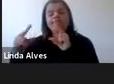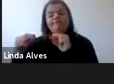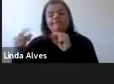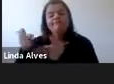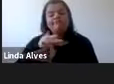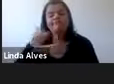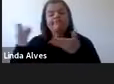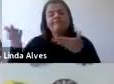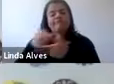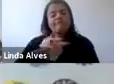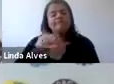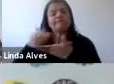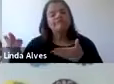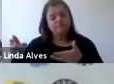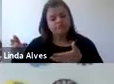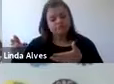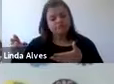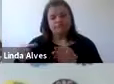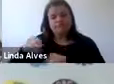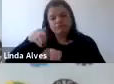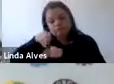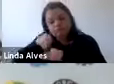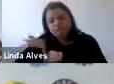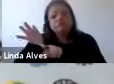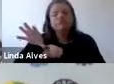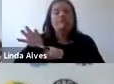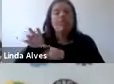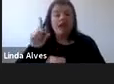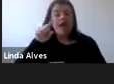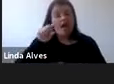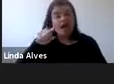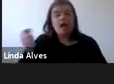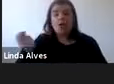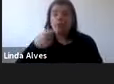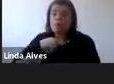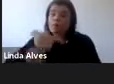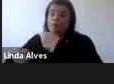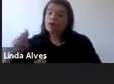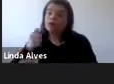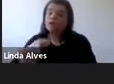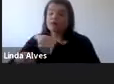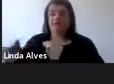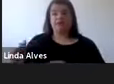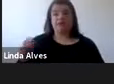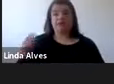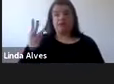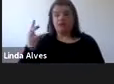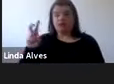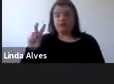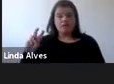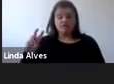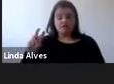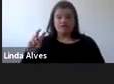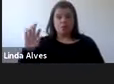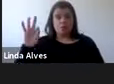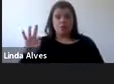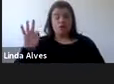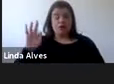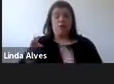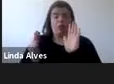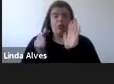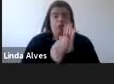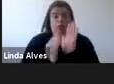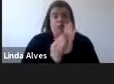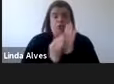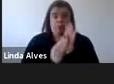dizemos para a empresa, olha, importante. É uma negociação de uma envergadura que vocês estão propondo para nós aqui. Não dá para discutir uma proposta de uma envergadura dessa